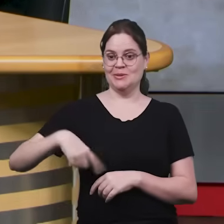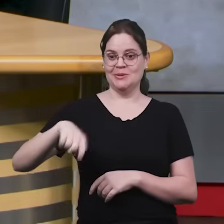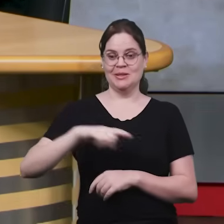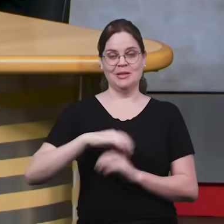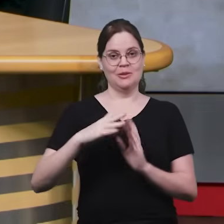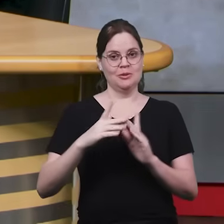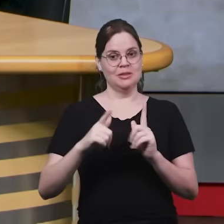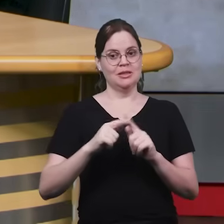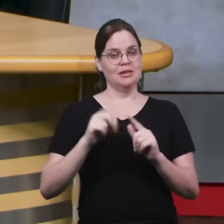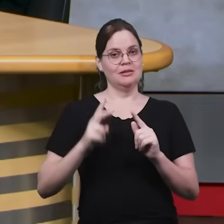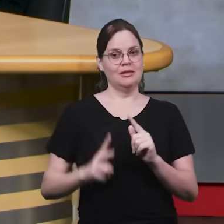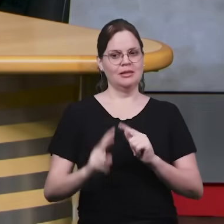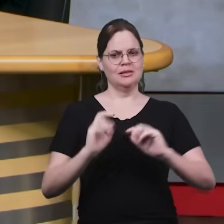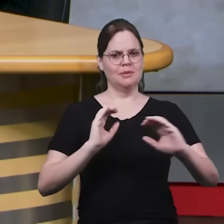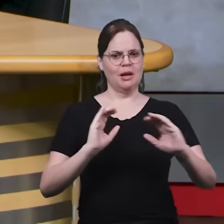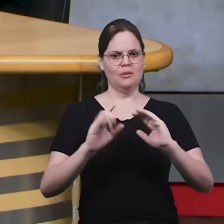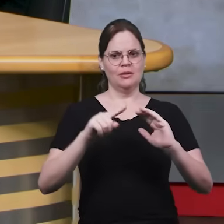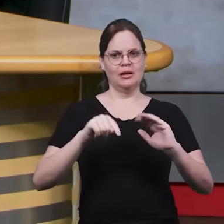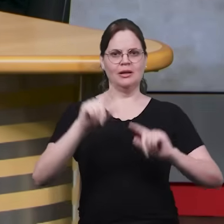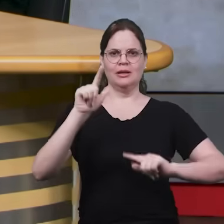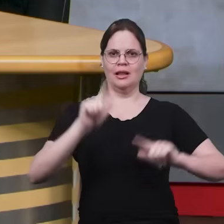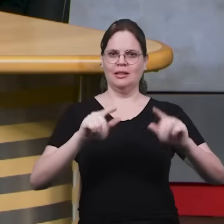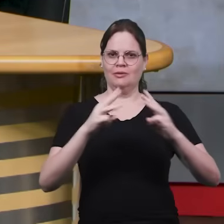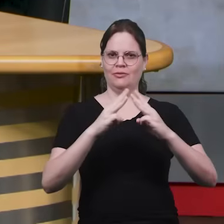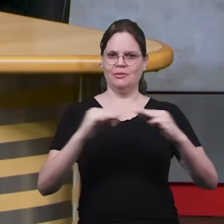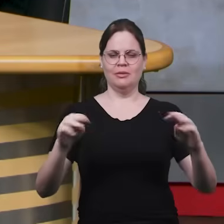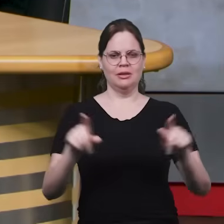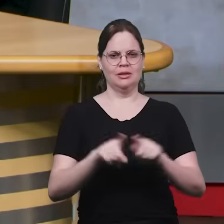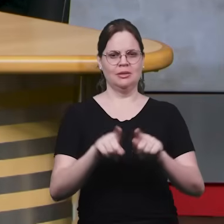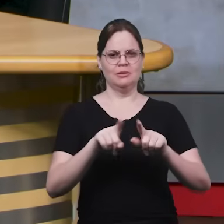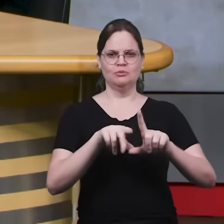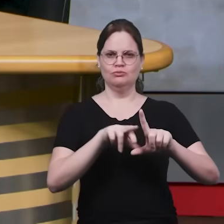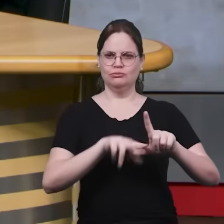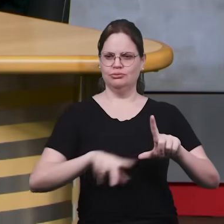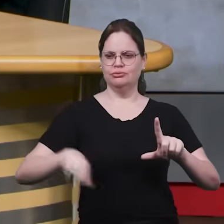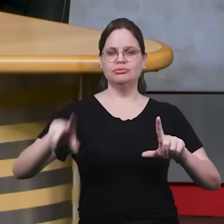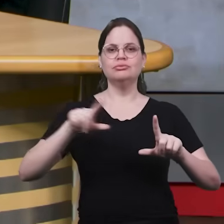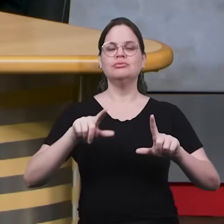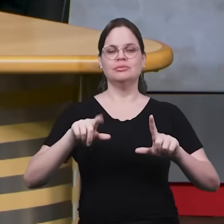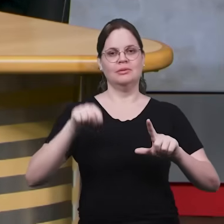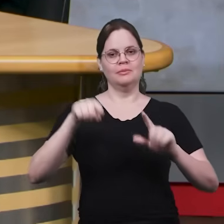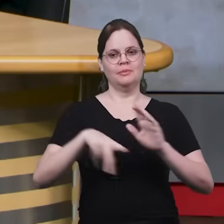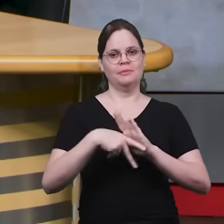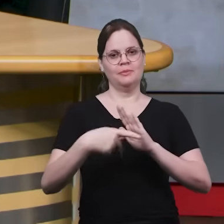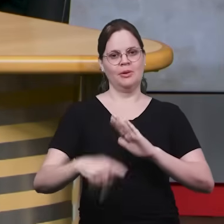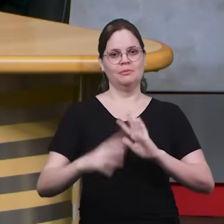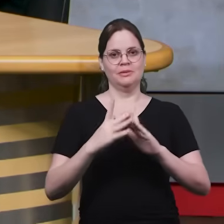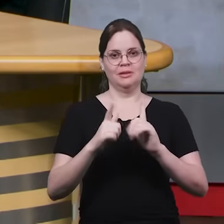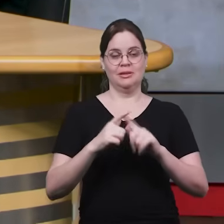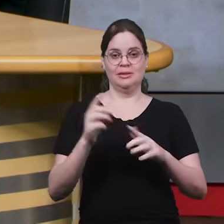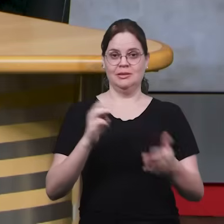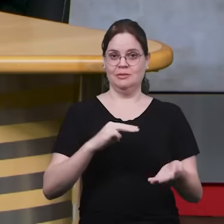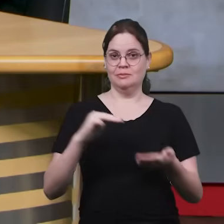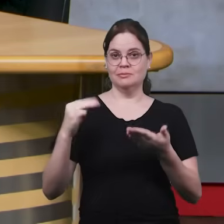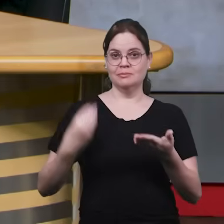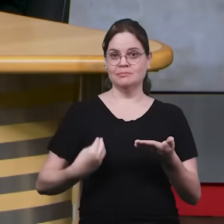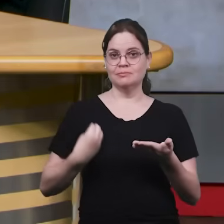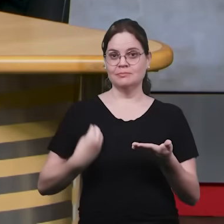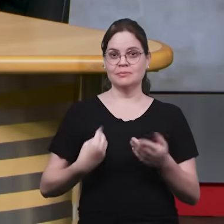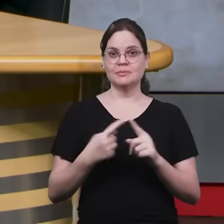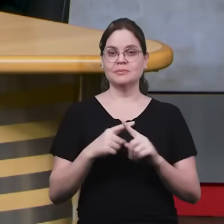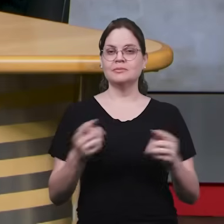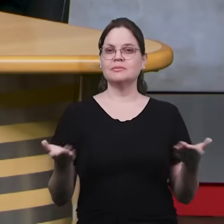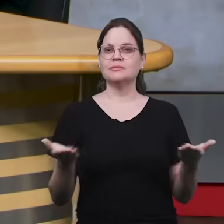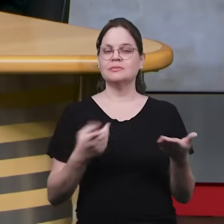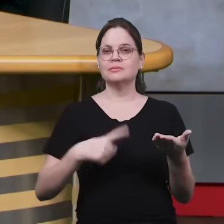nosso comunicador na TV Manaim, em todos os canais que a Igreja Cristã Maranata transmite. Mas hoje